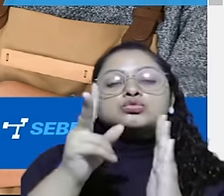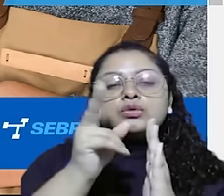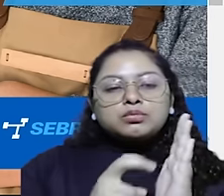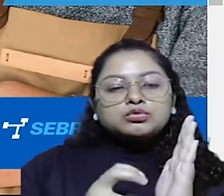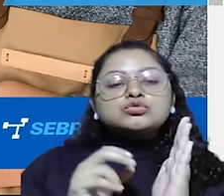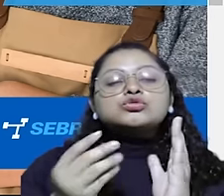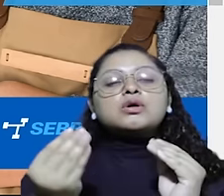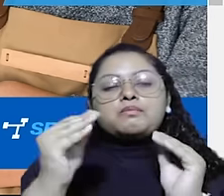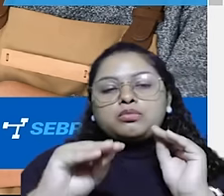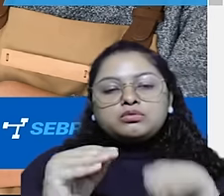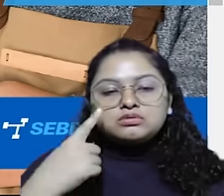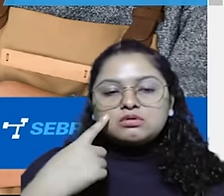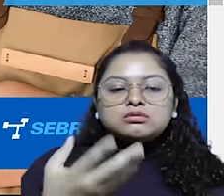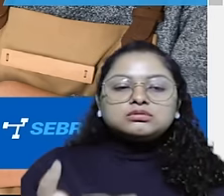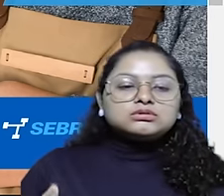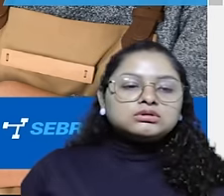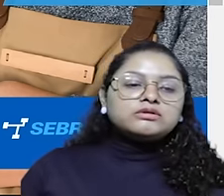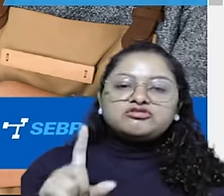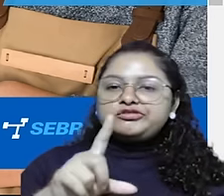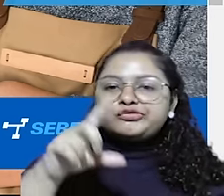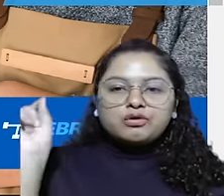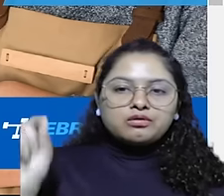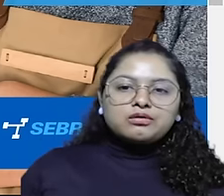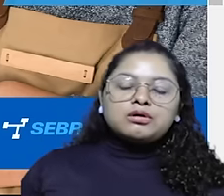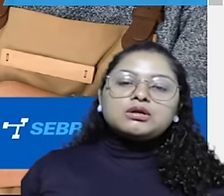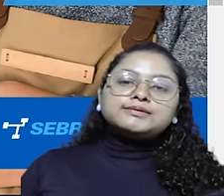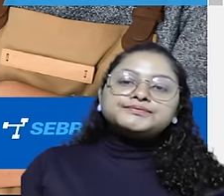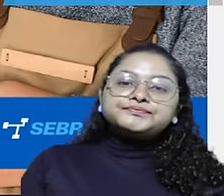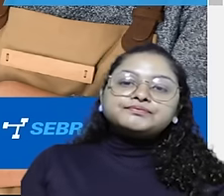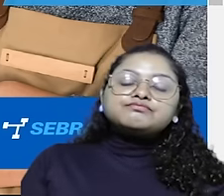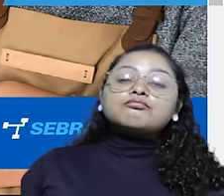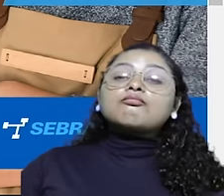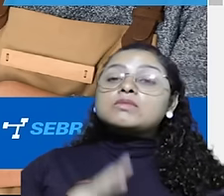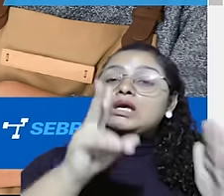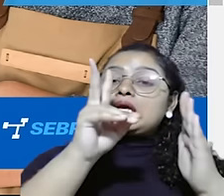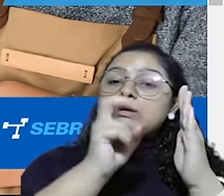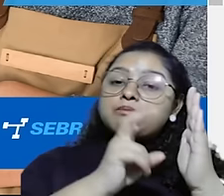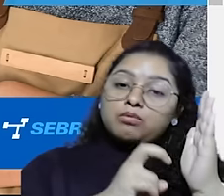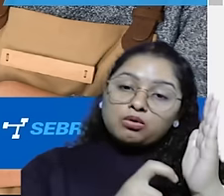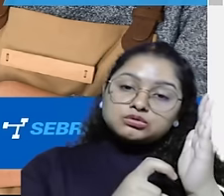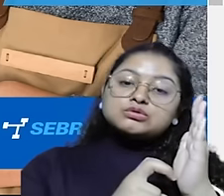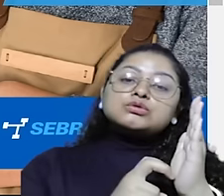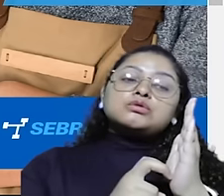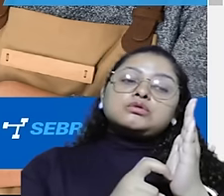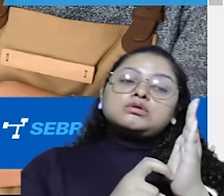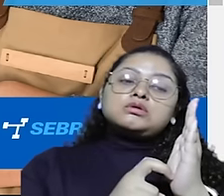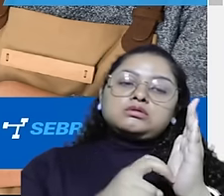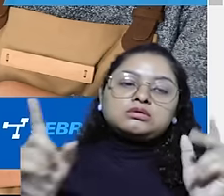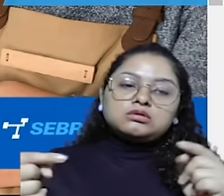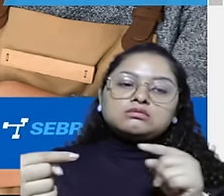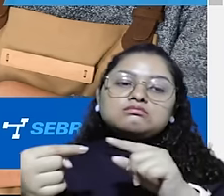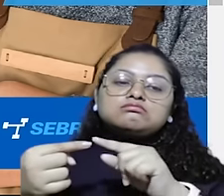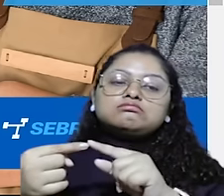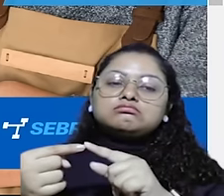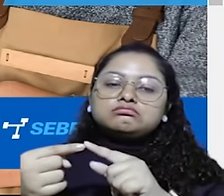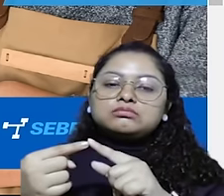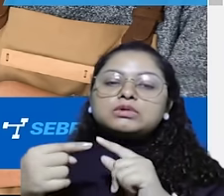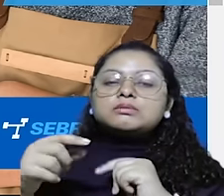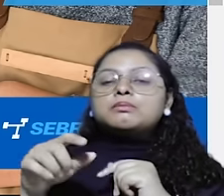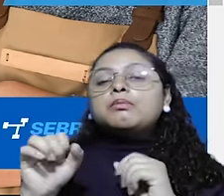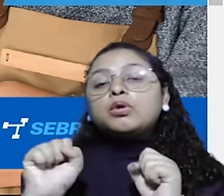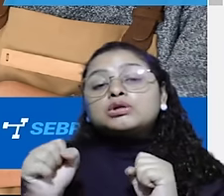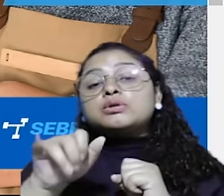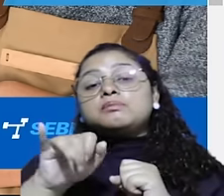PIS cofins né impostos que T referência no momento da circulação da mercadoria o IPI